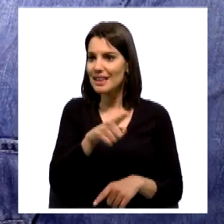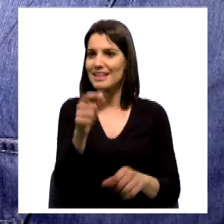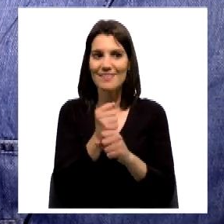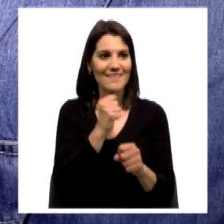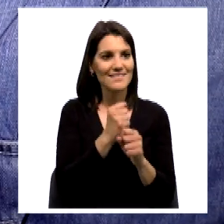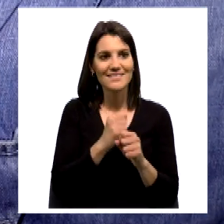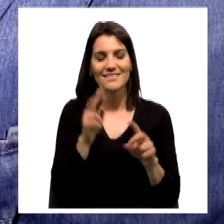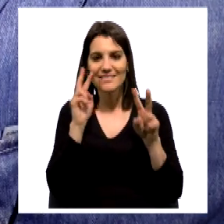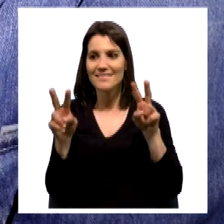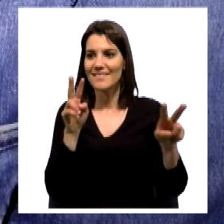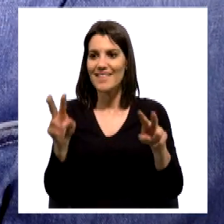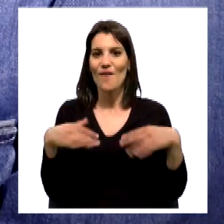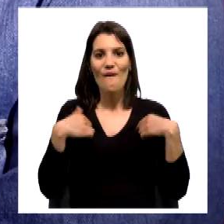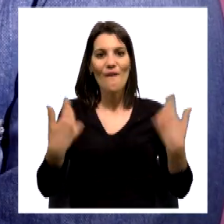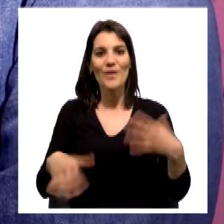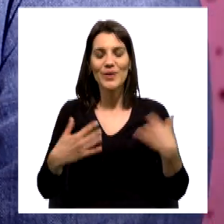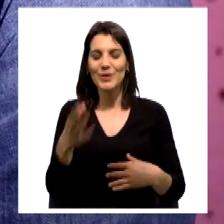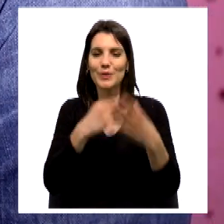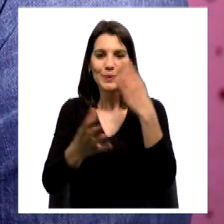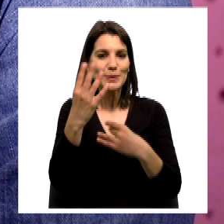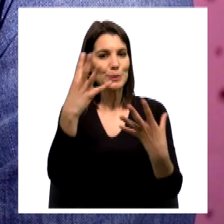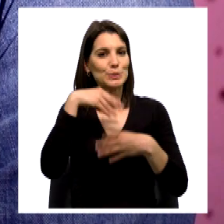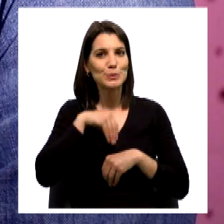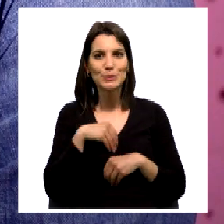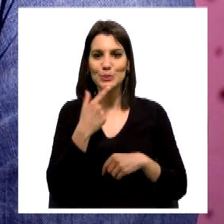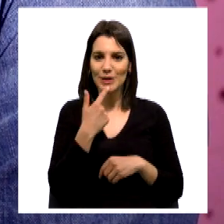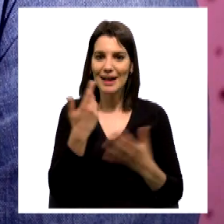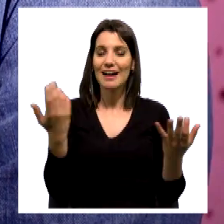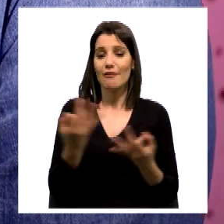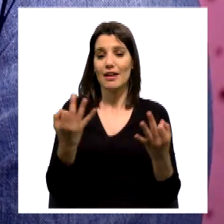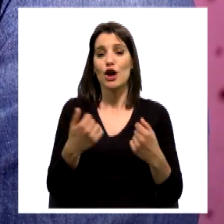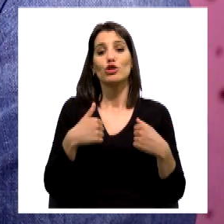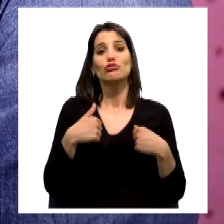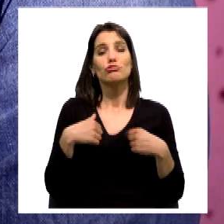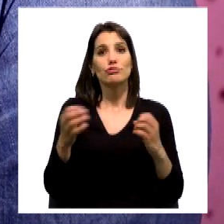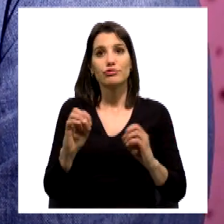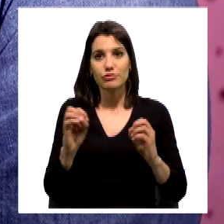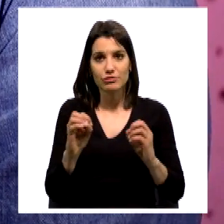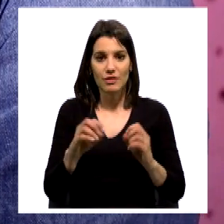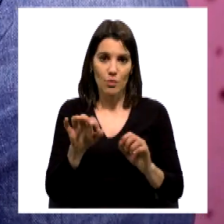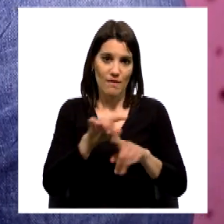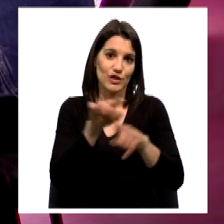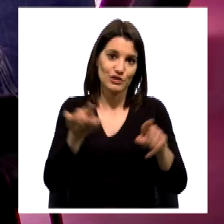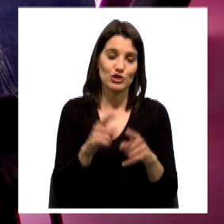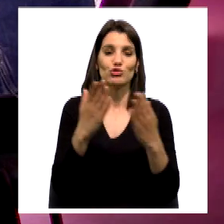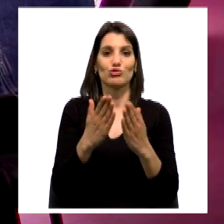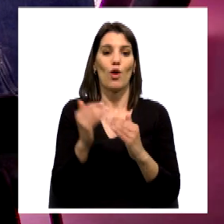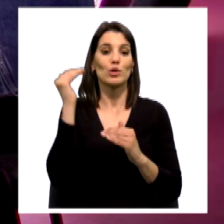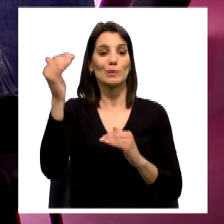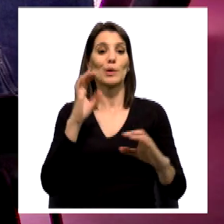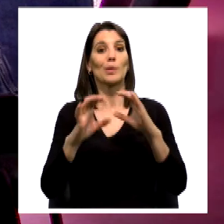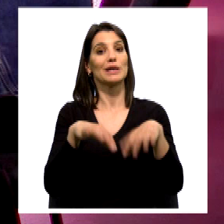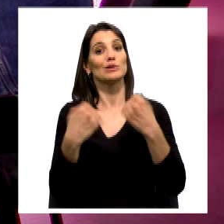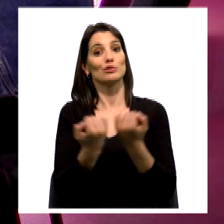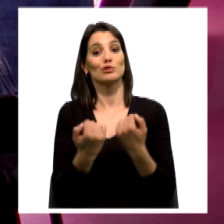vê-los no terreno. Portanto, estava a vê-los em ação. Tive a sorte de, embora não tivesse frequentado, como vocês, uma